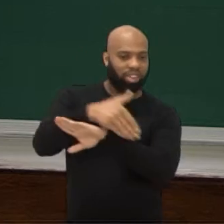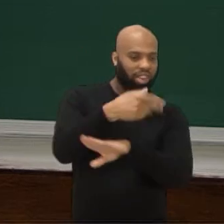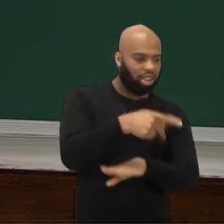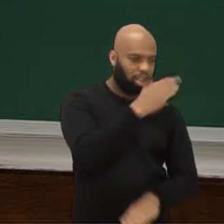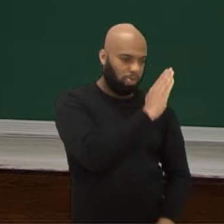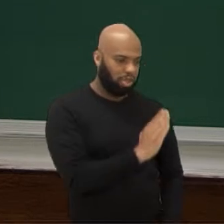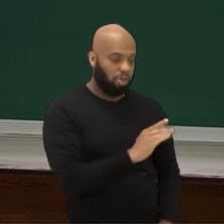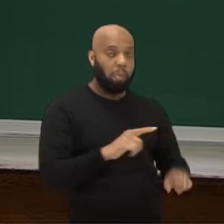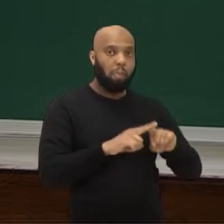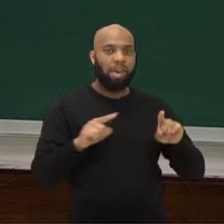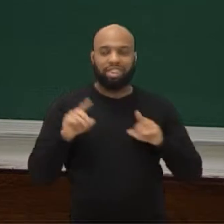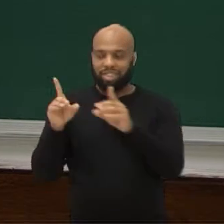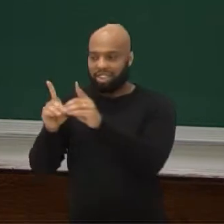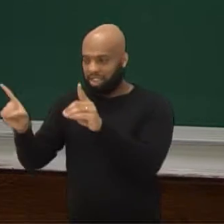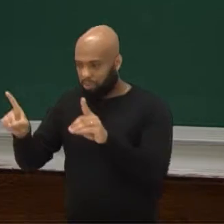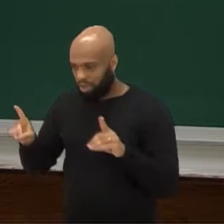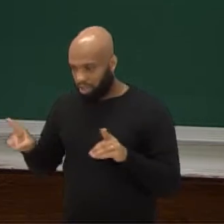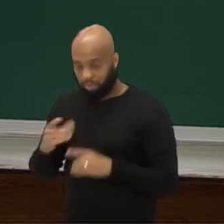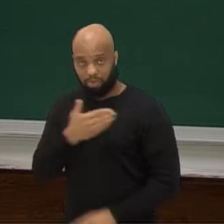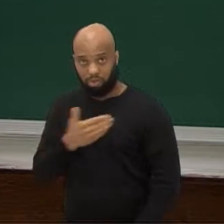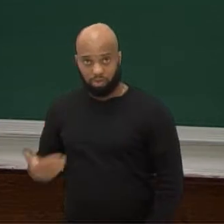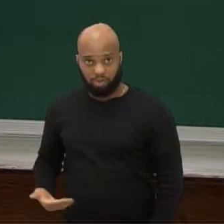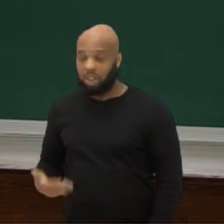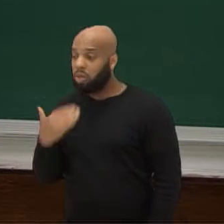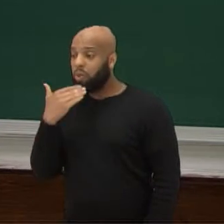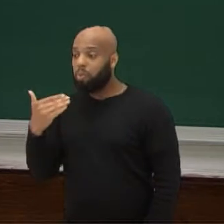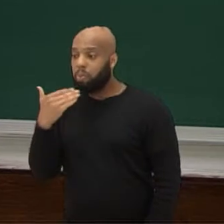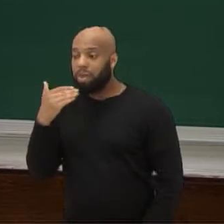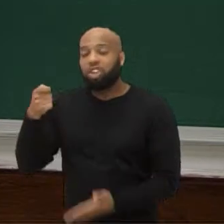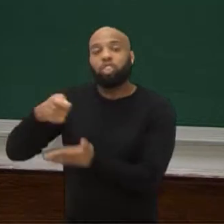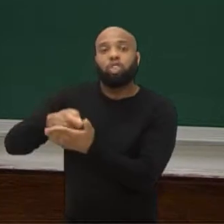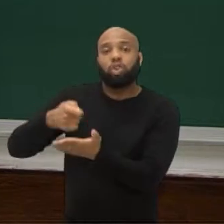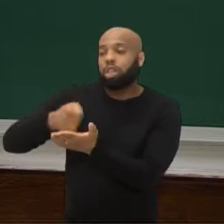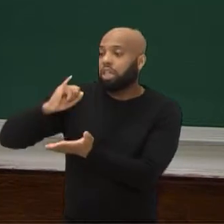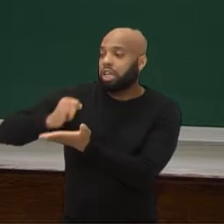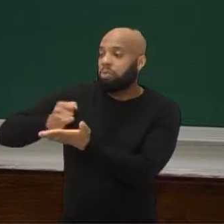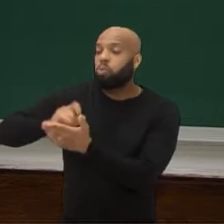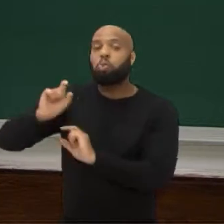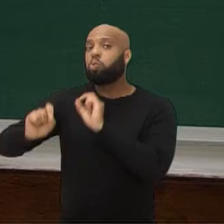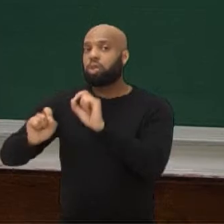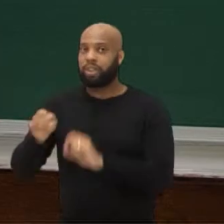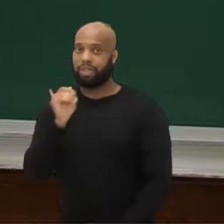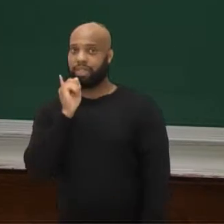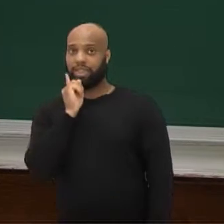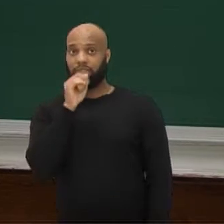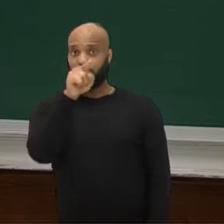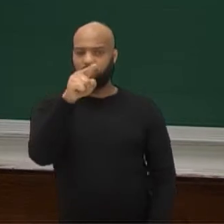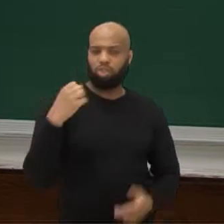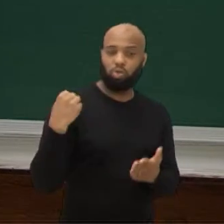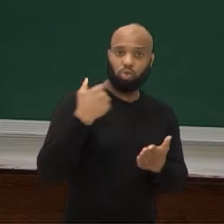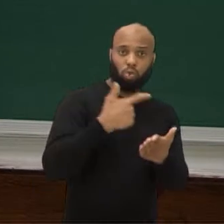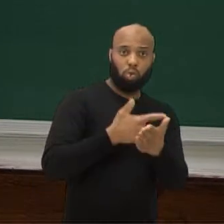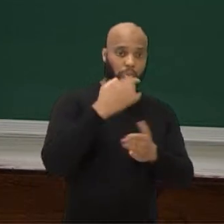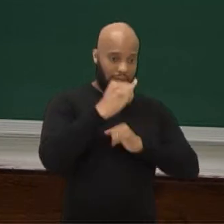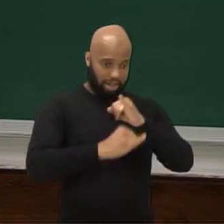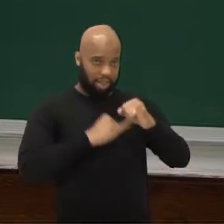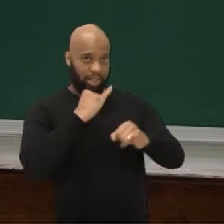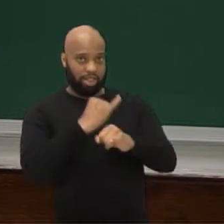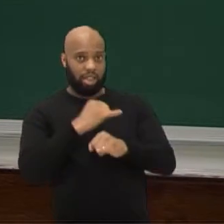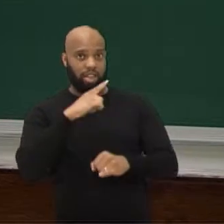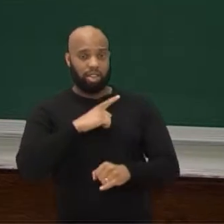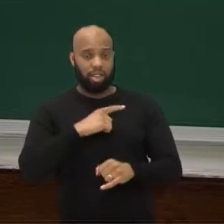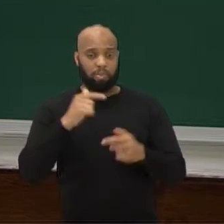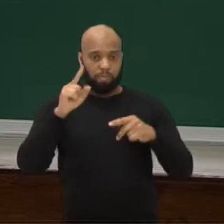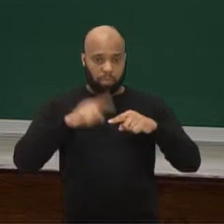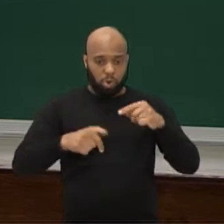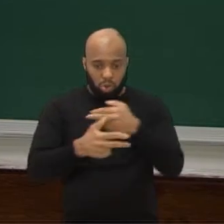vir de outro país? Olha só, presta atenção nessas condições. Comprou online, correto? Comprou pela internet, vem um produto de